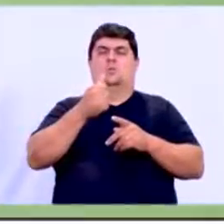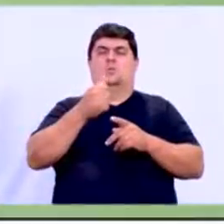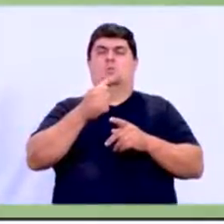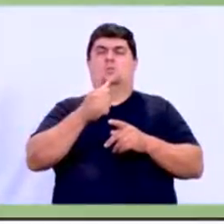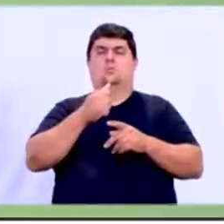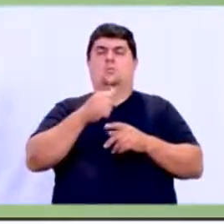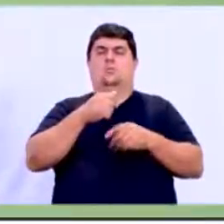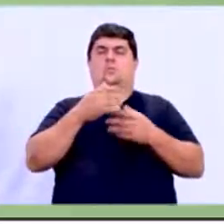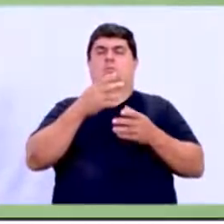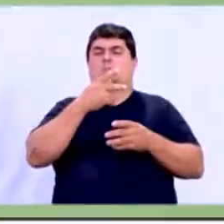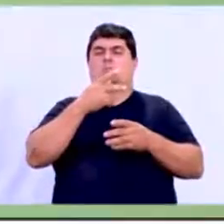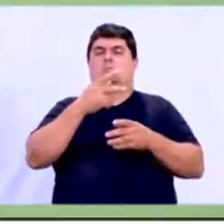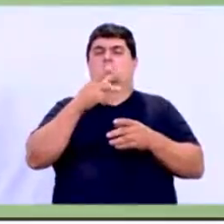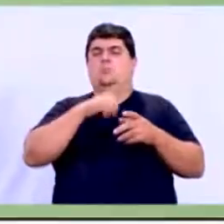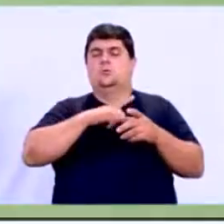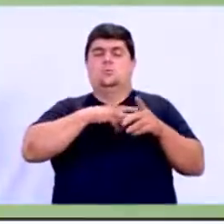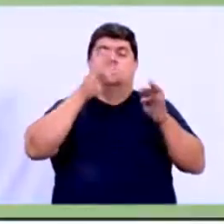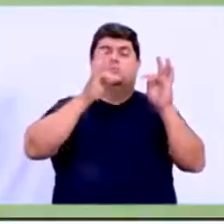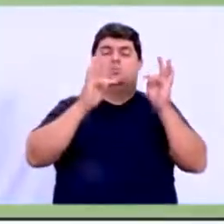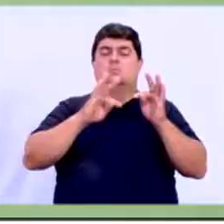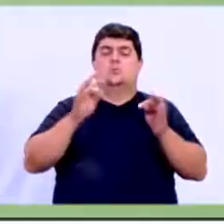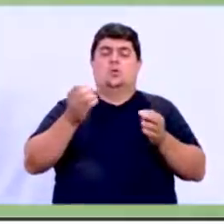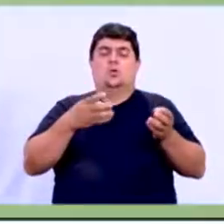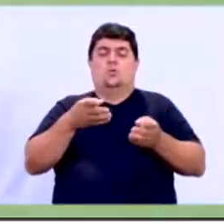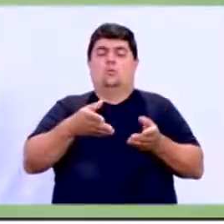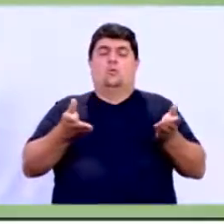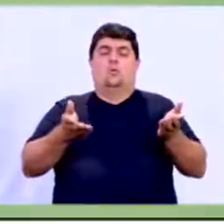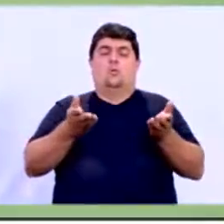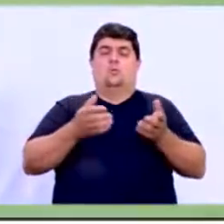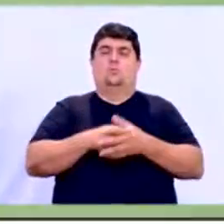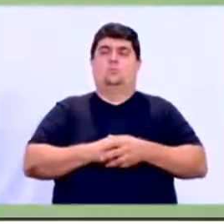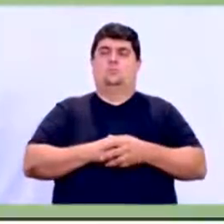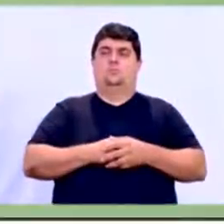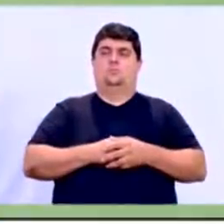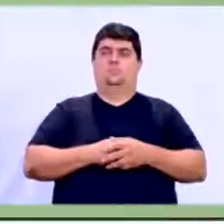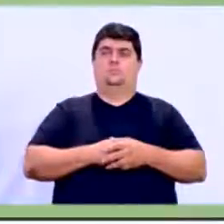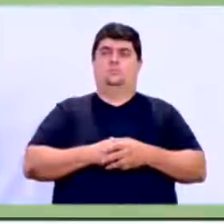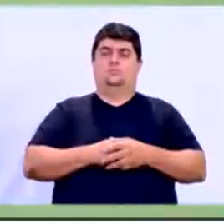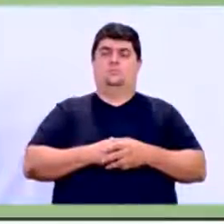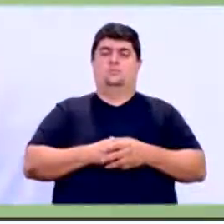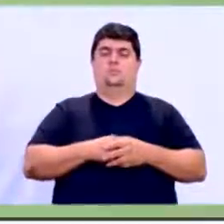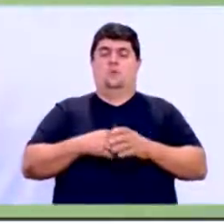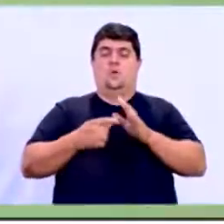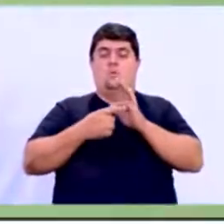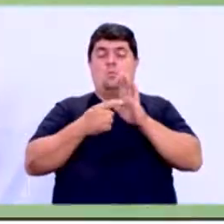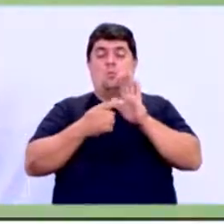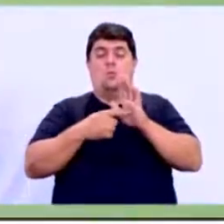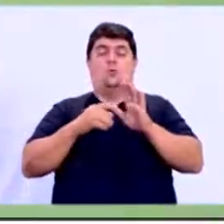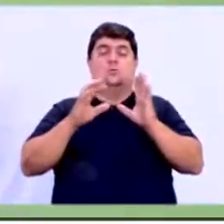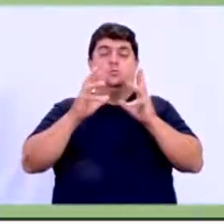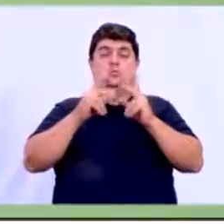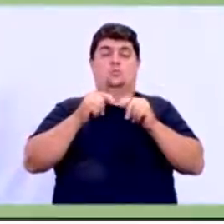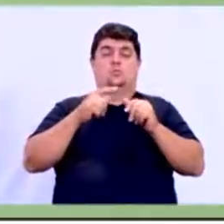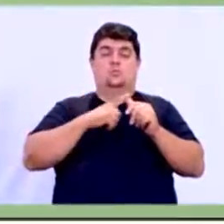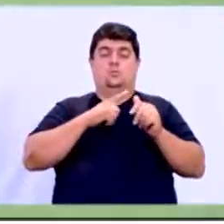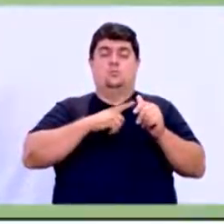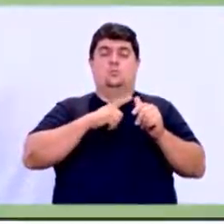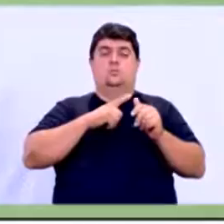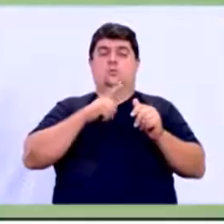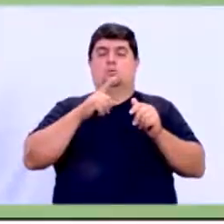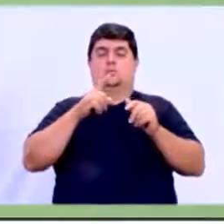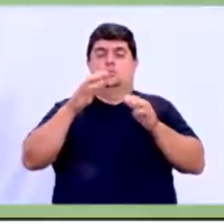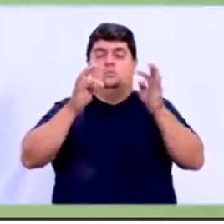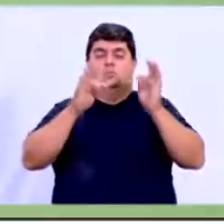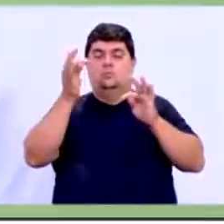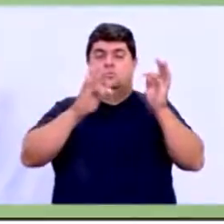as tecnologias que você dispõe para isso, apontam, então, os produtos e serviços, as tecnologias